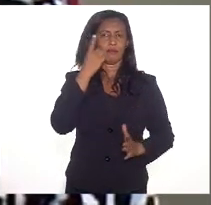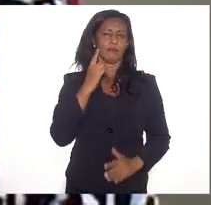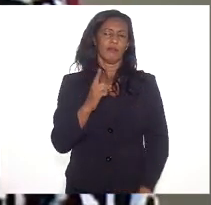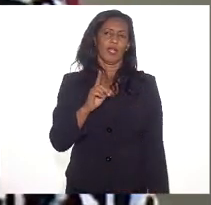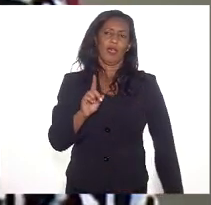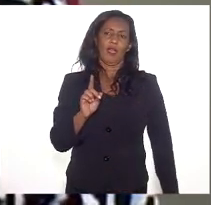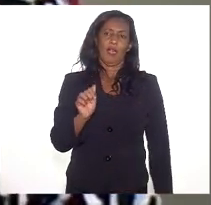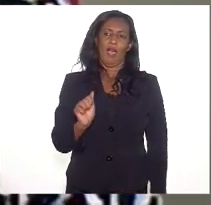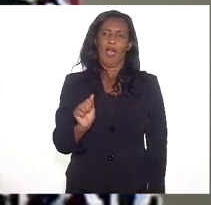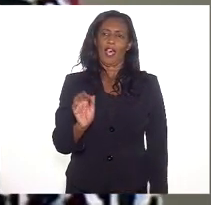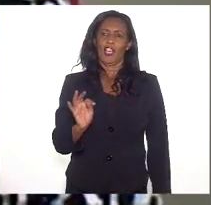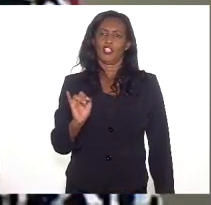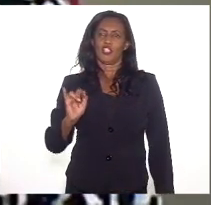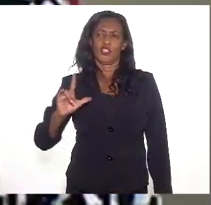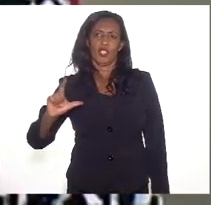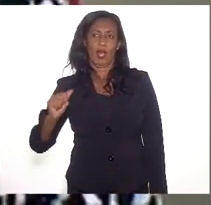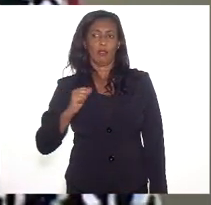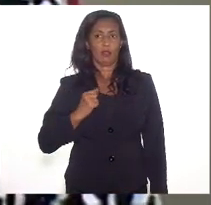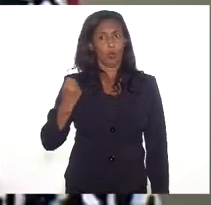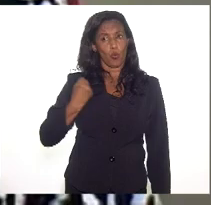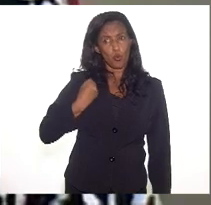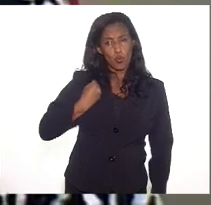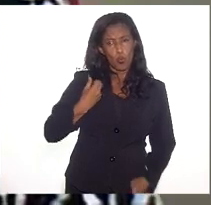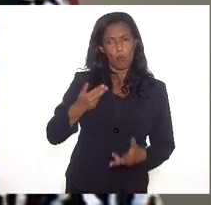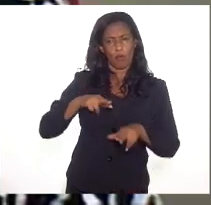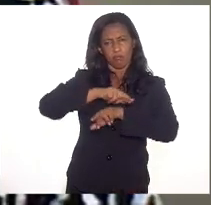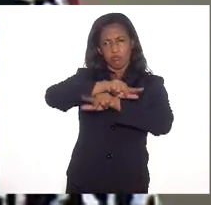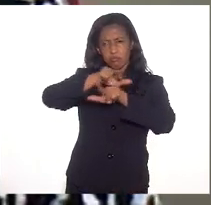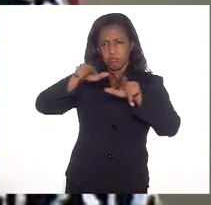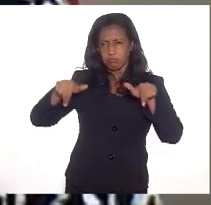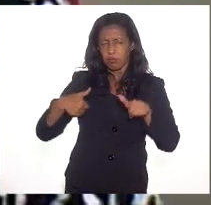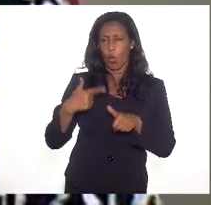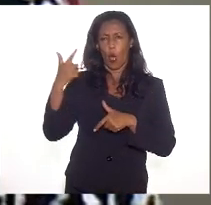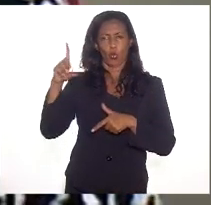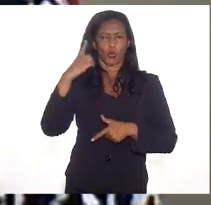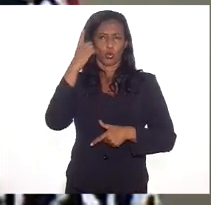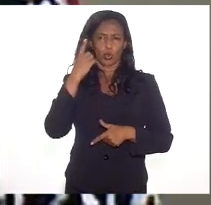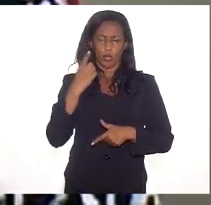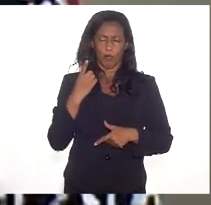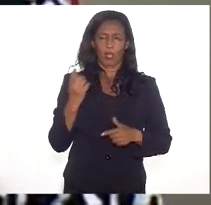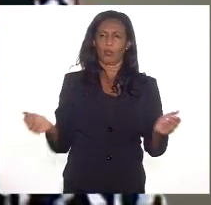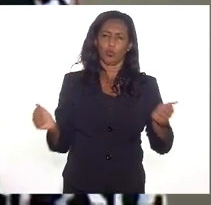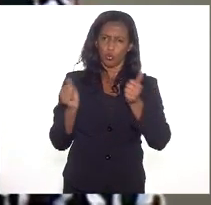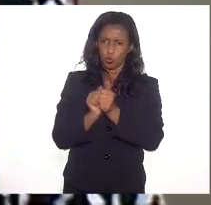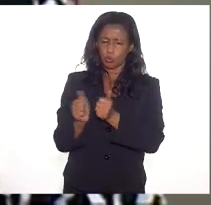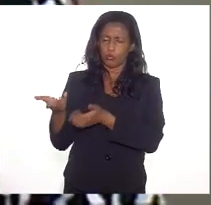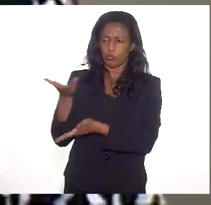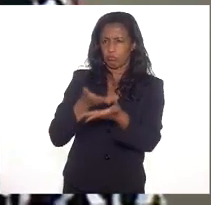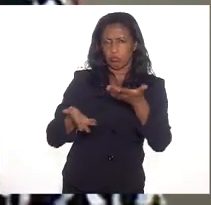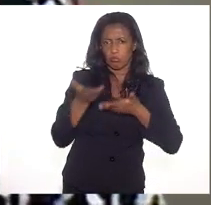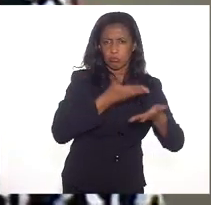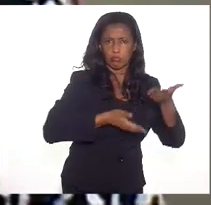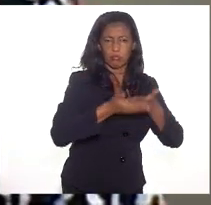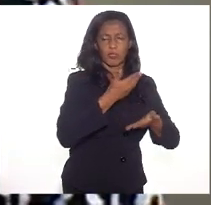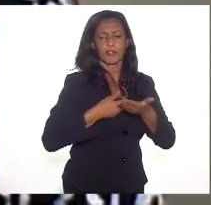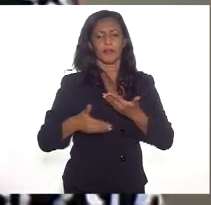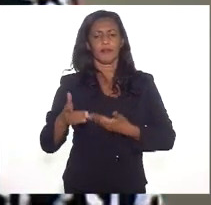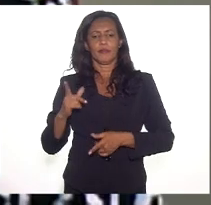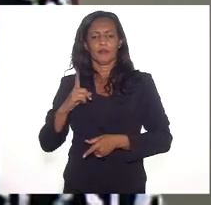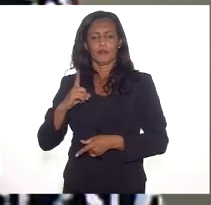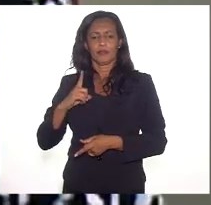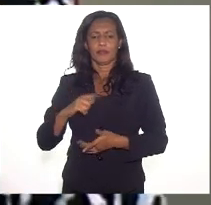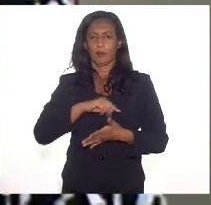Átila Nunes, tendo inúmeros participantes, como a deputada Mônica, deputado Valdeque Carneiro, deputada Renata,